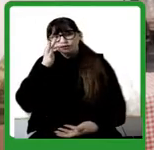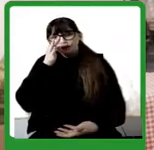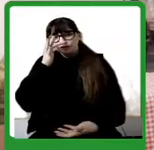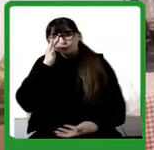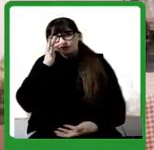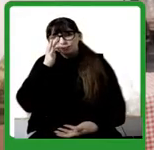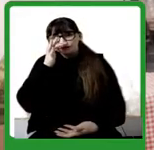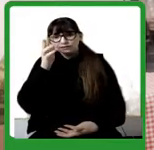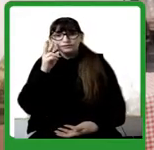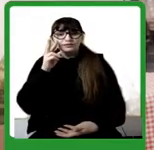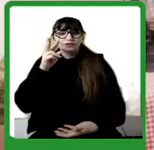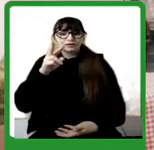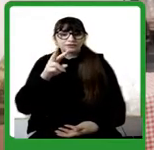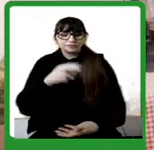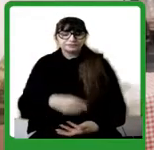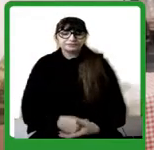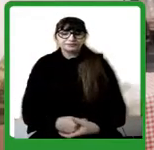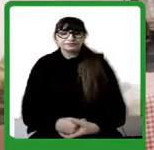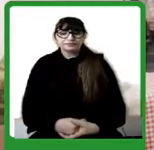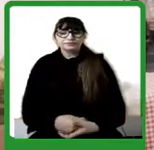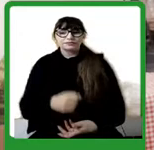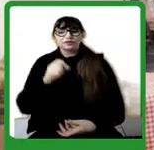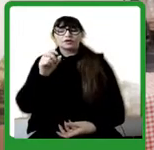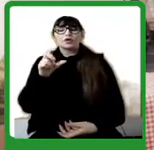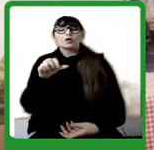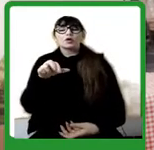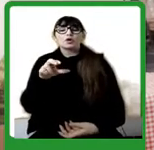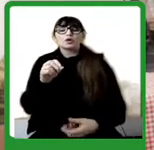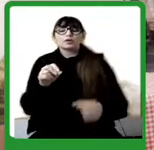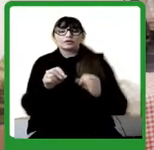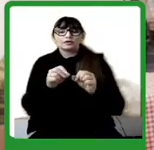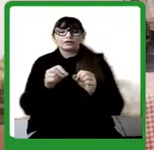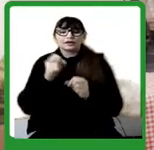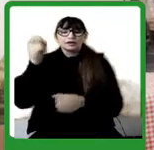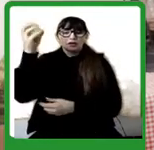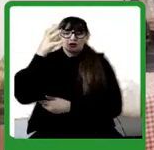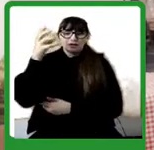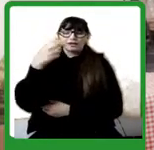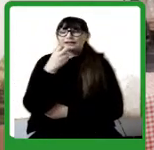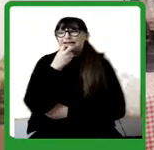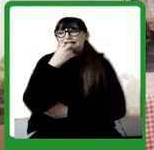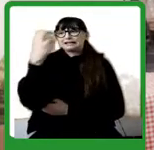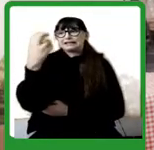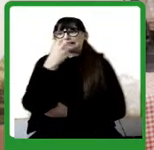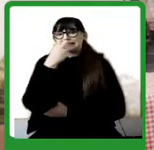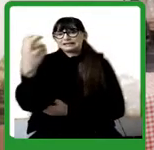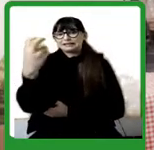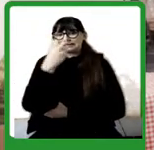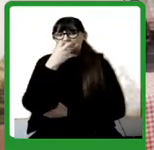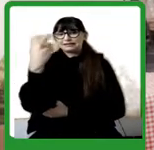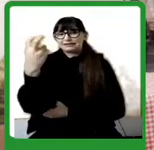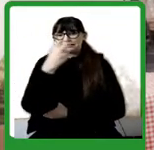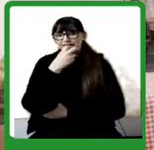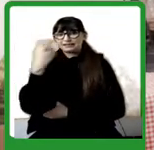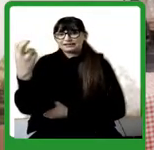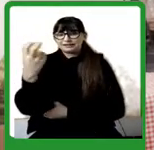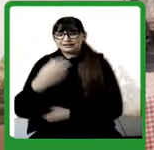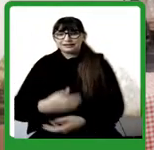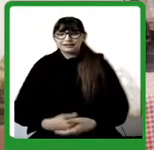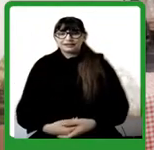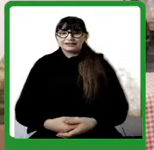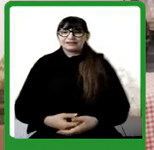comentando. O que o Colono faz quando acaba a luz? Grita, já percebeu que quando acaba a luz tu sempre grita? Tá do nada aqui, ó, acaba a luz...